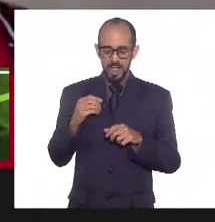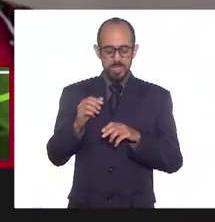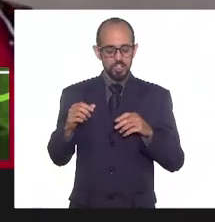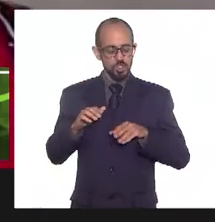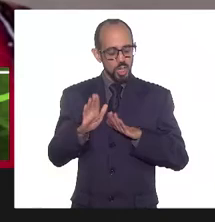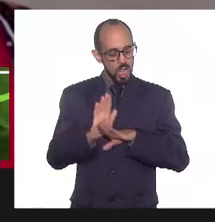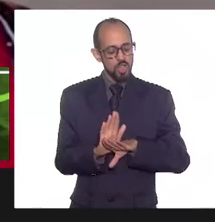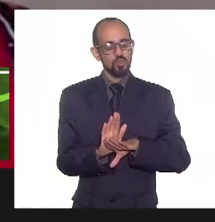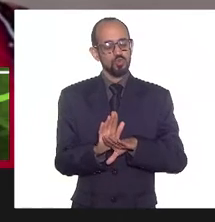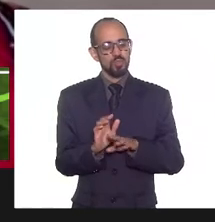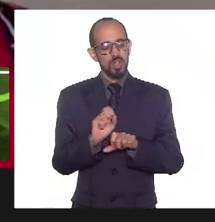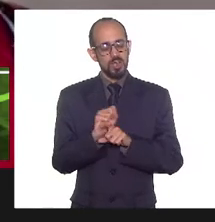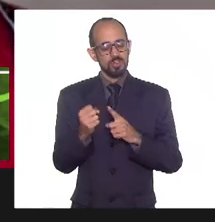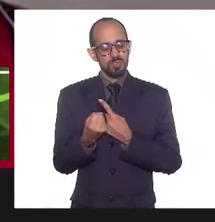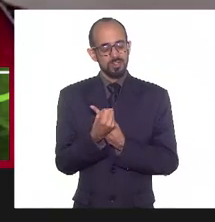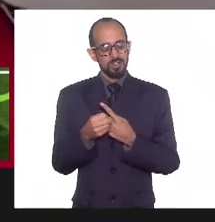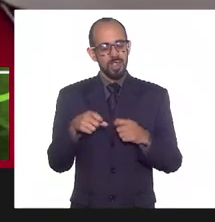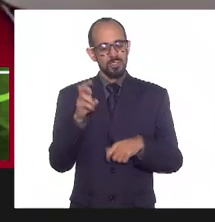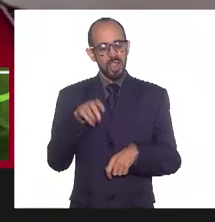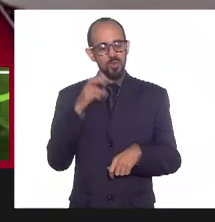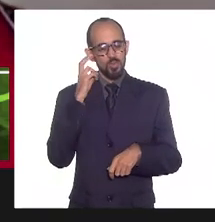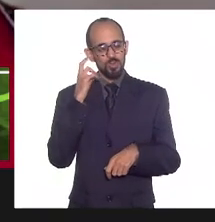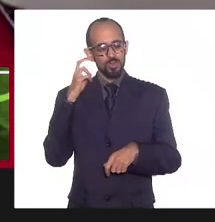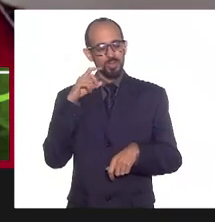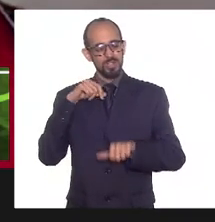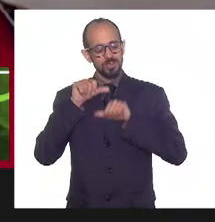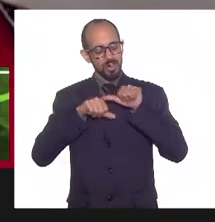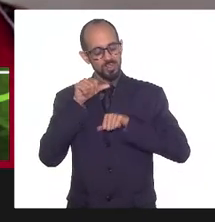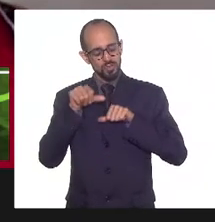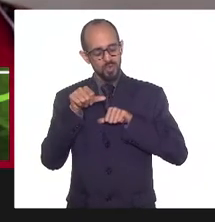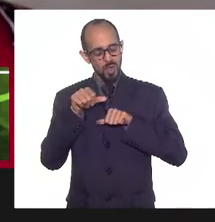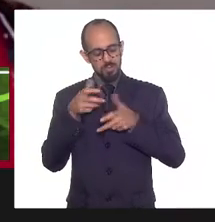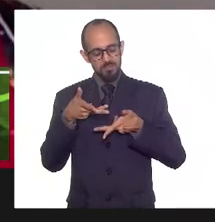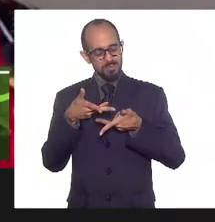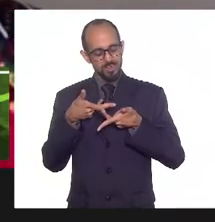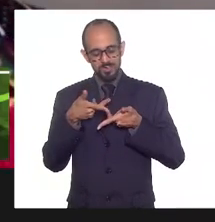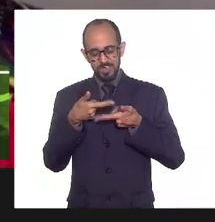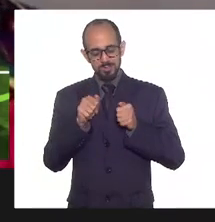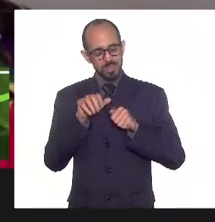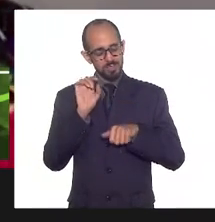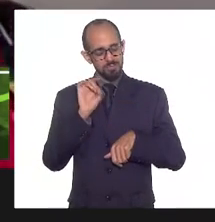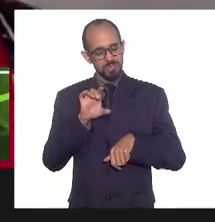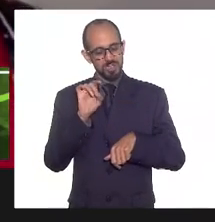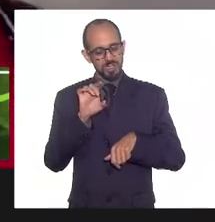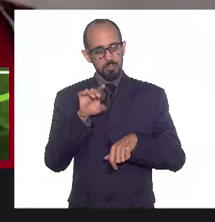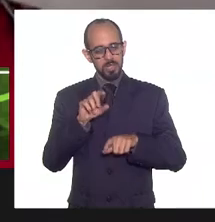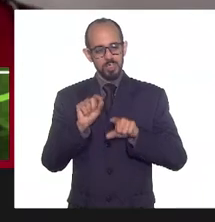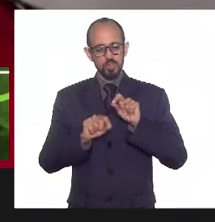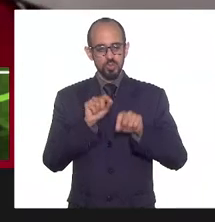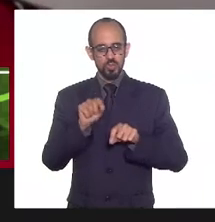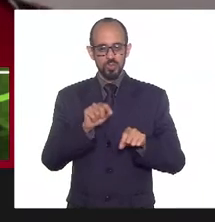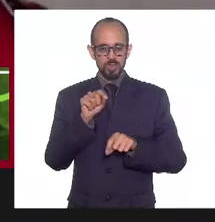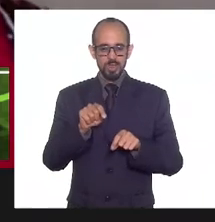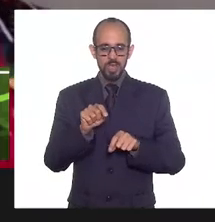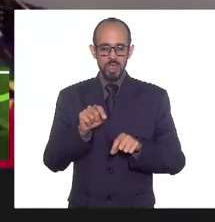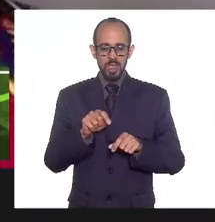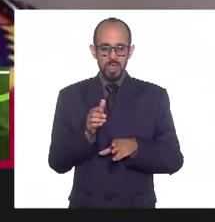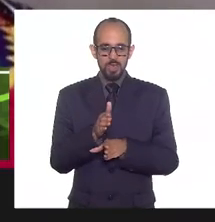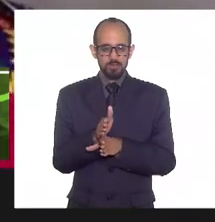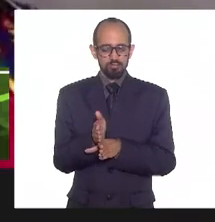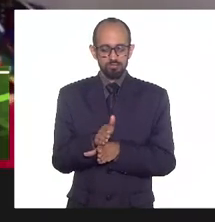cultura tem um poder de transformação incrível em especial especialmente nos territórios mais